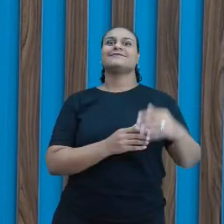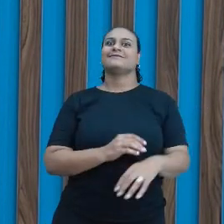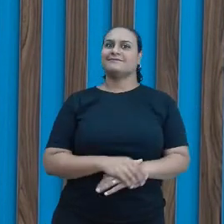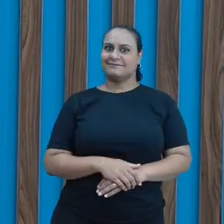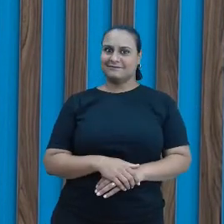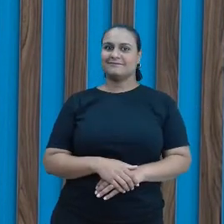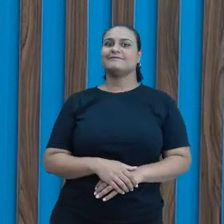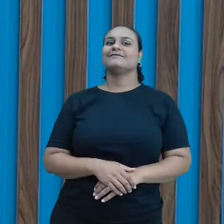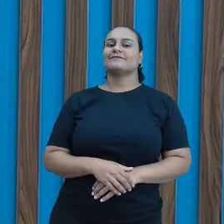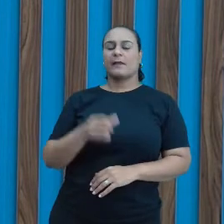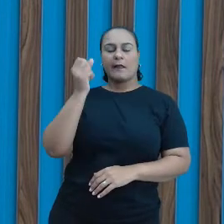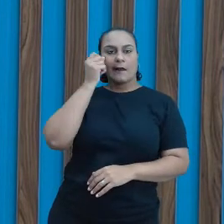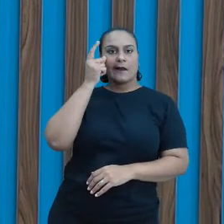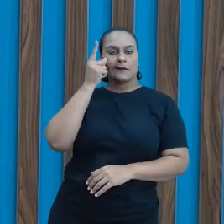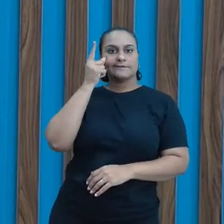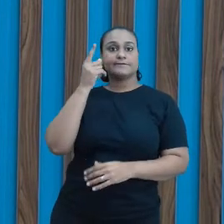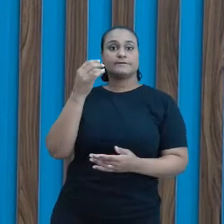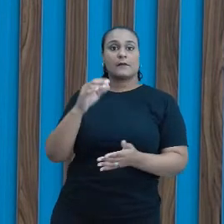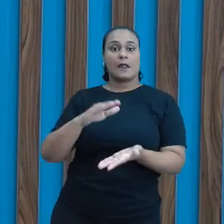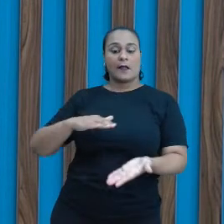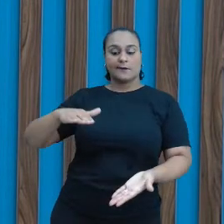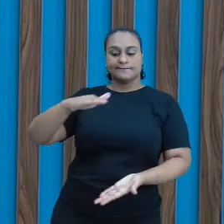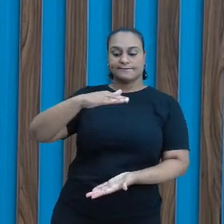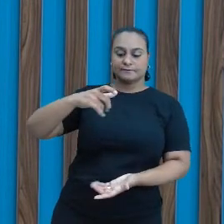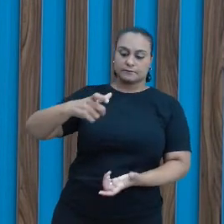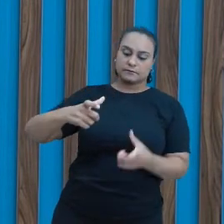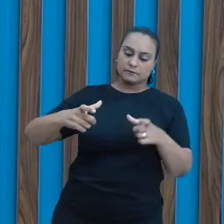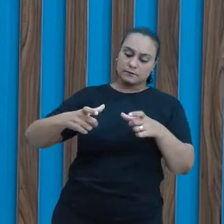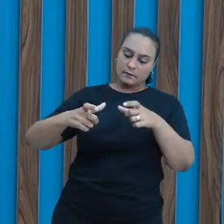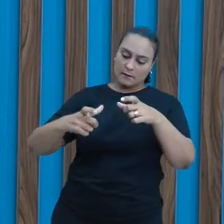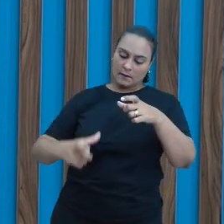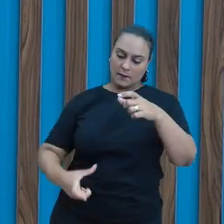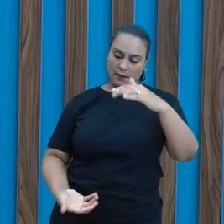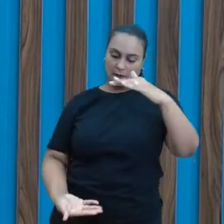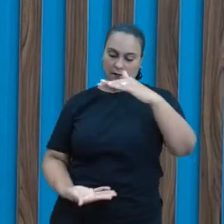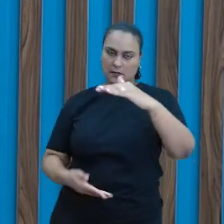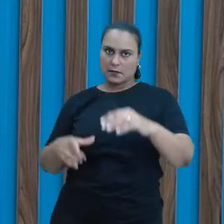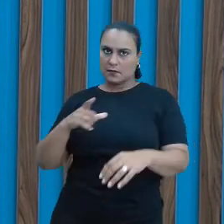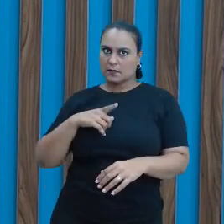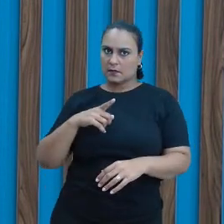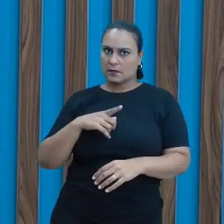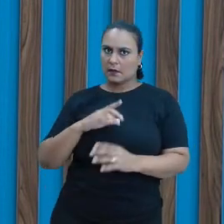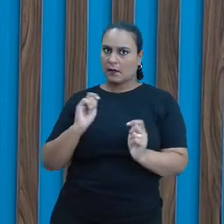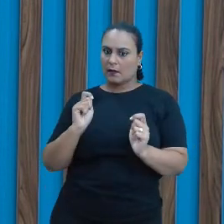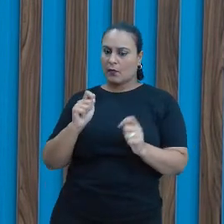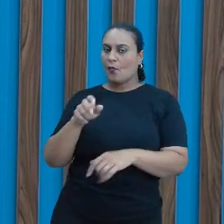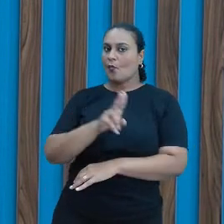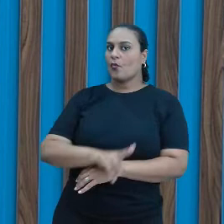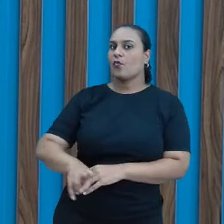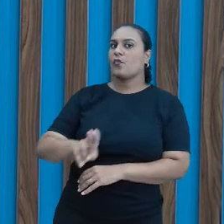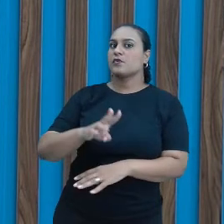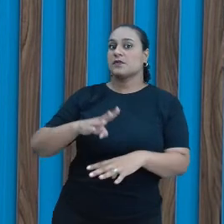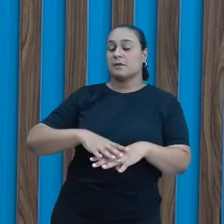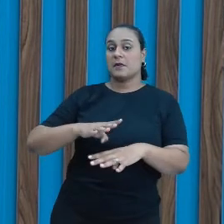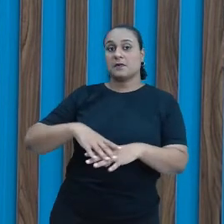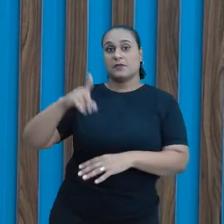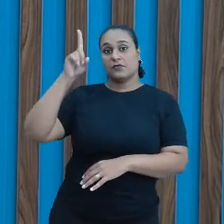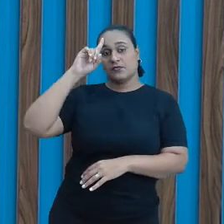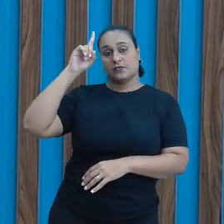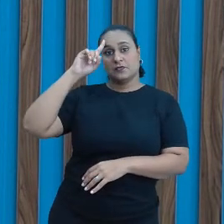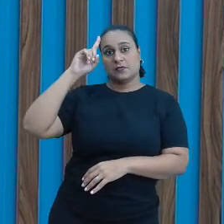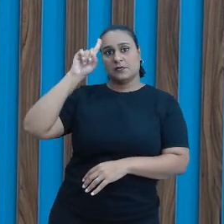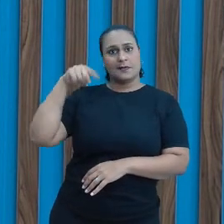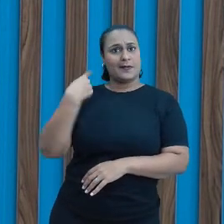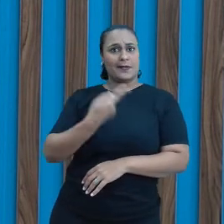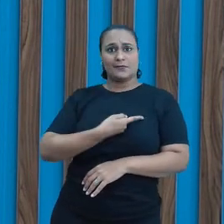cilindro, que é o que o Tiago está trazendo ali também. Veja como a gente tem a aplicação da matemática no nosso dia a dia sem nem perceber, tá certo? Vou passar